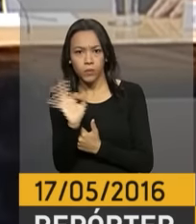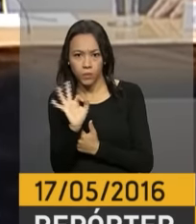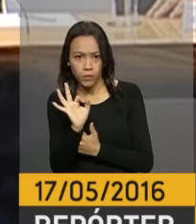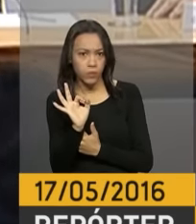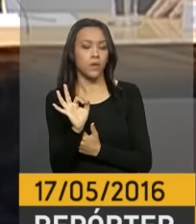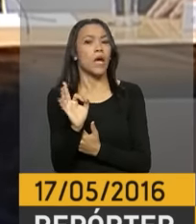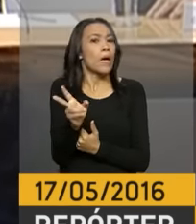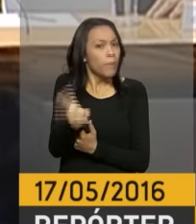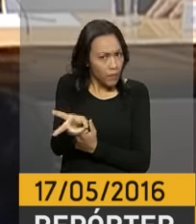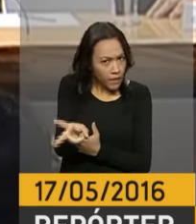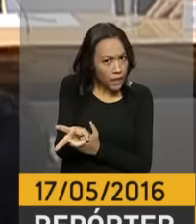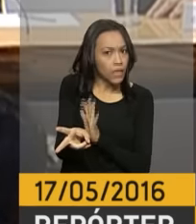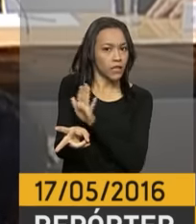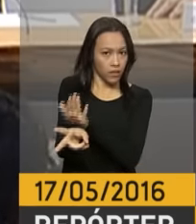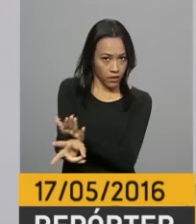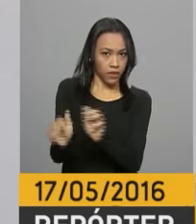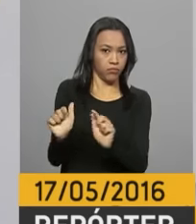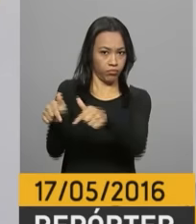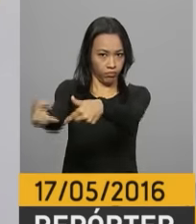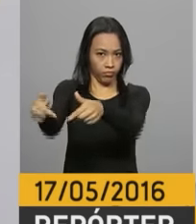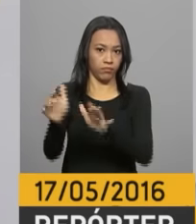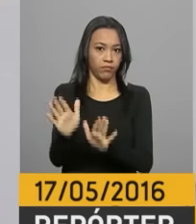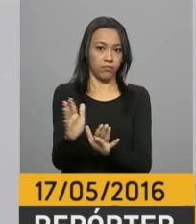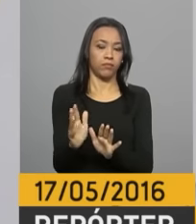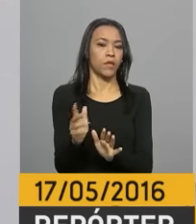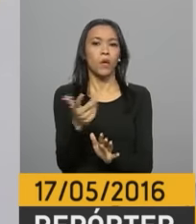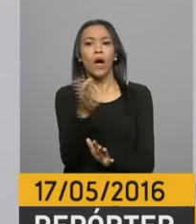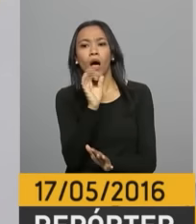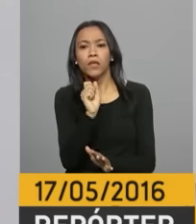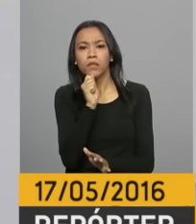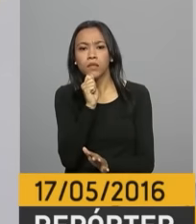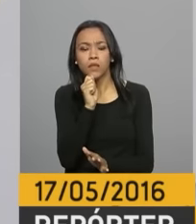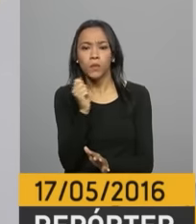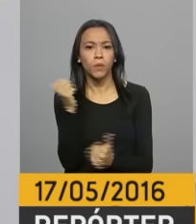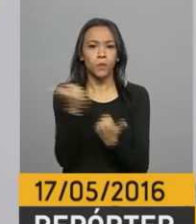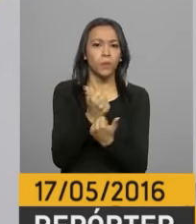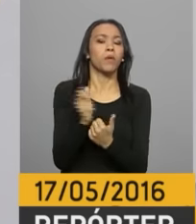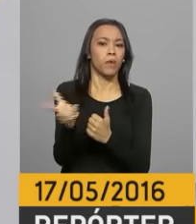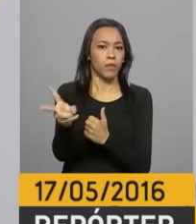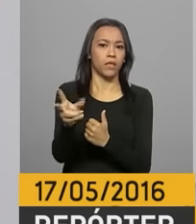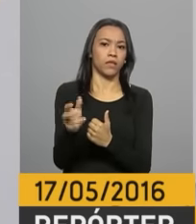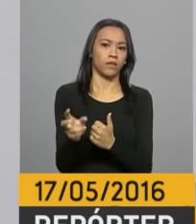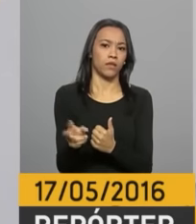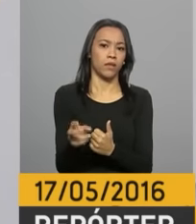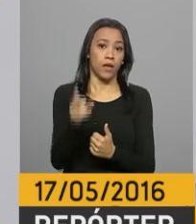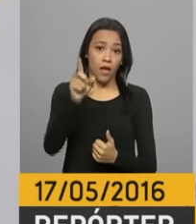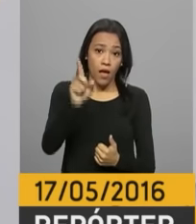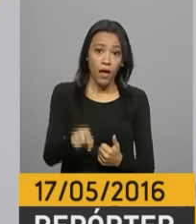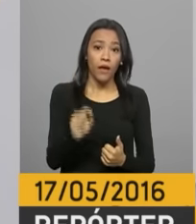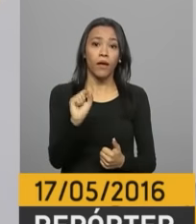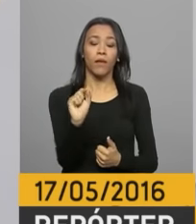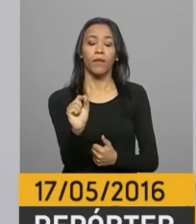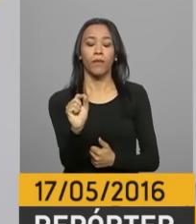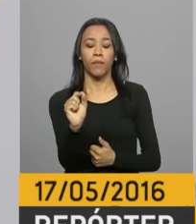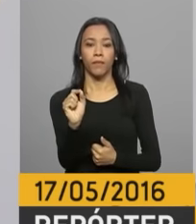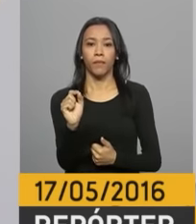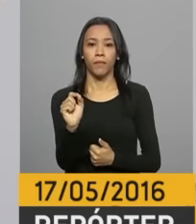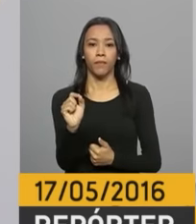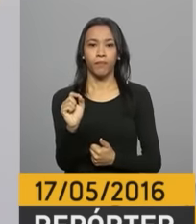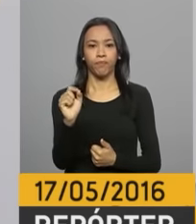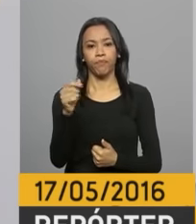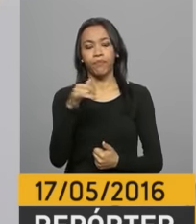permanecem nos seus cargos. Evidentemente, como é prerrogativa